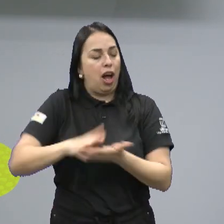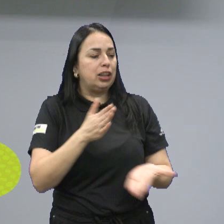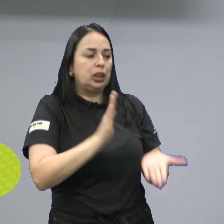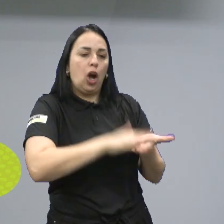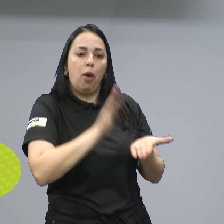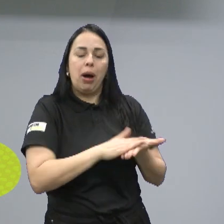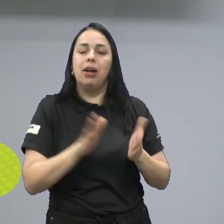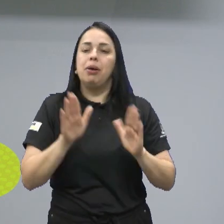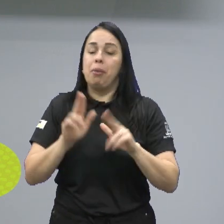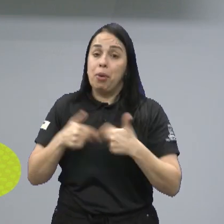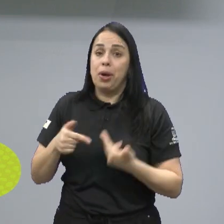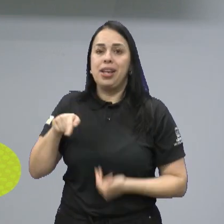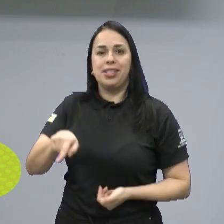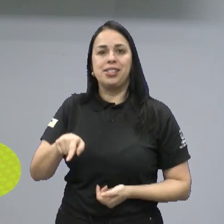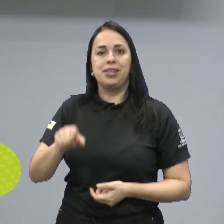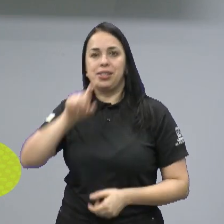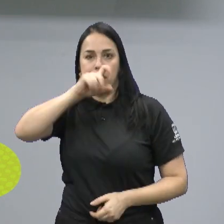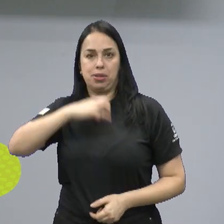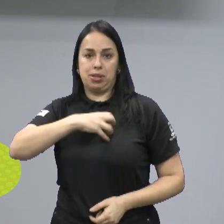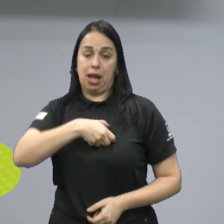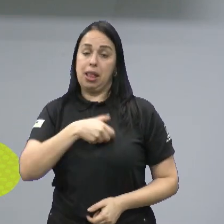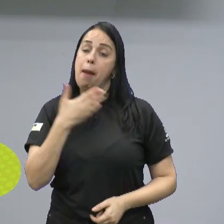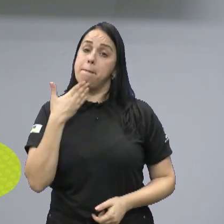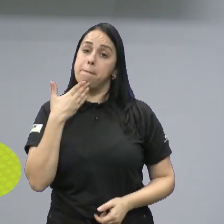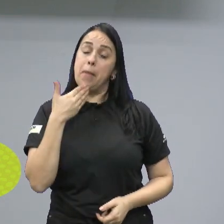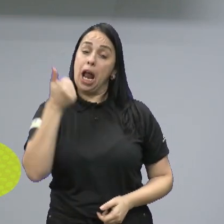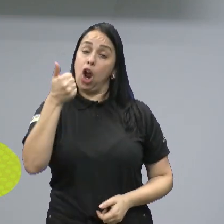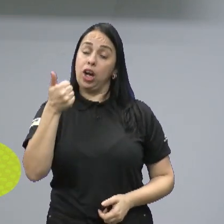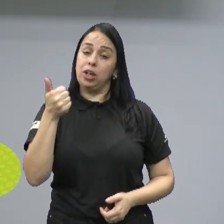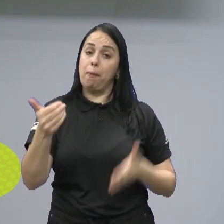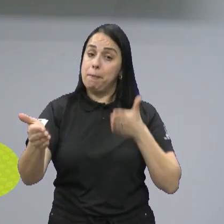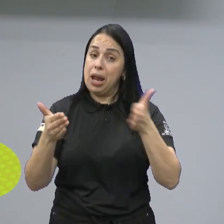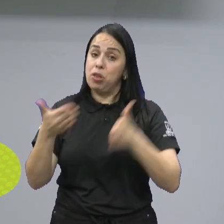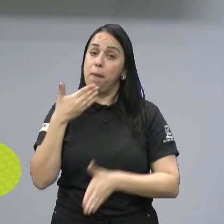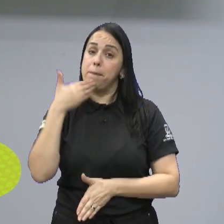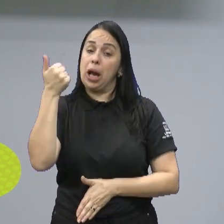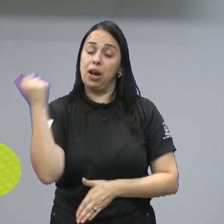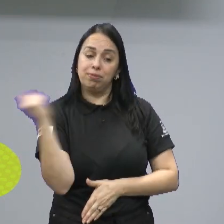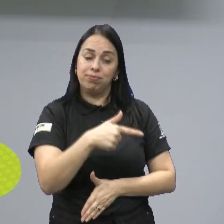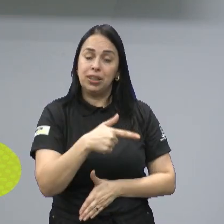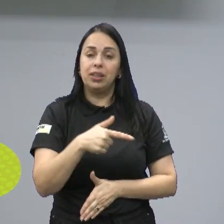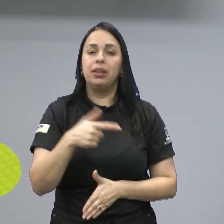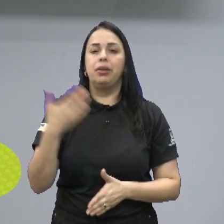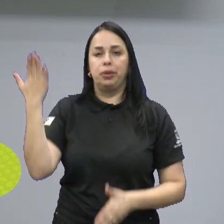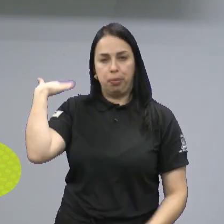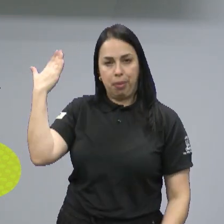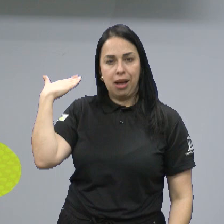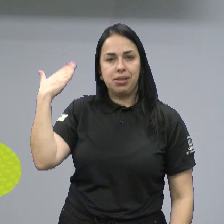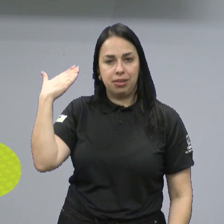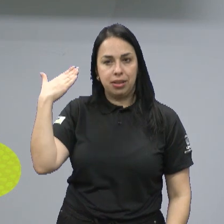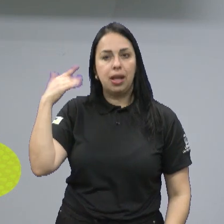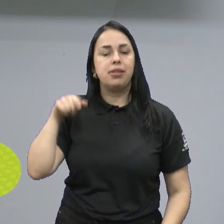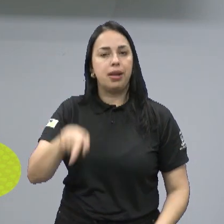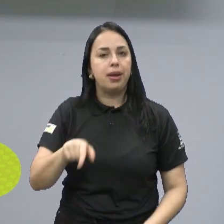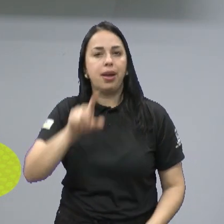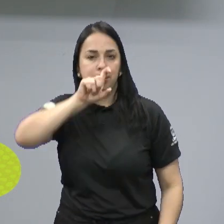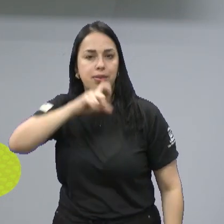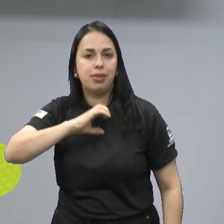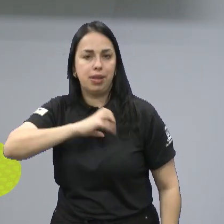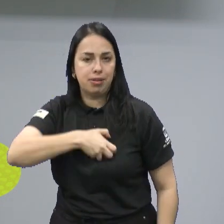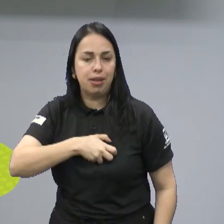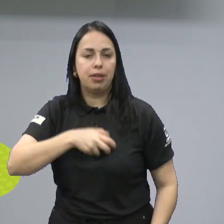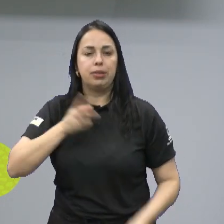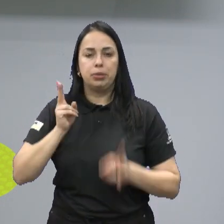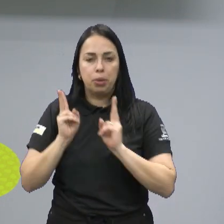chega num contexto atualmente melhor do que o Taubaté, né? Depois que as equipes se enfrentaram na primeira rodada, o São José continuou uma